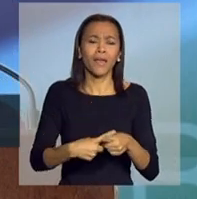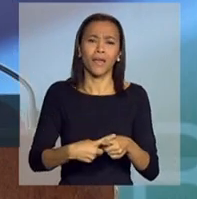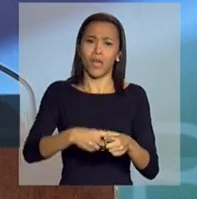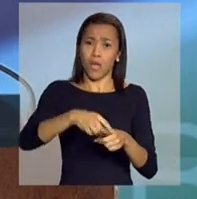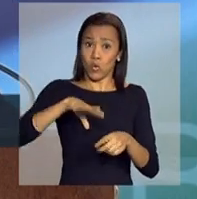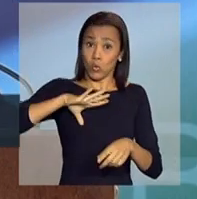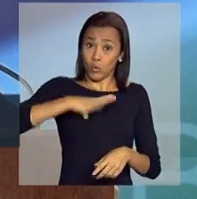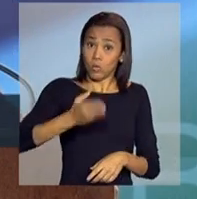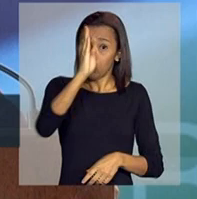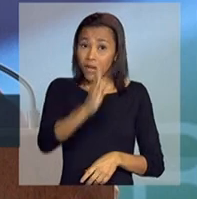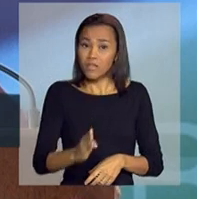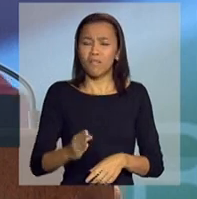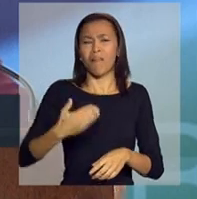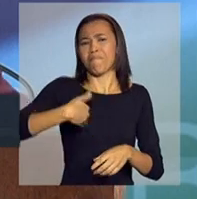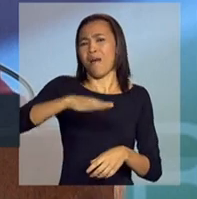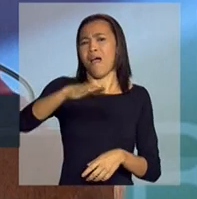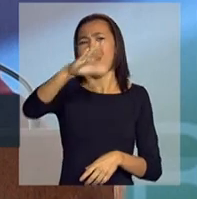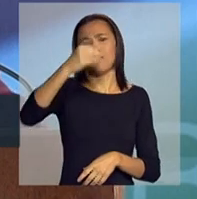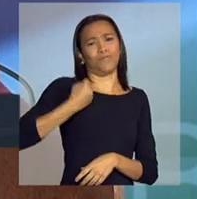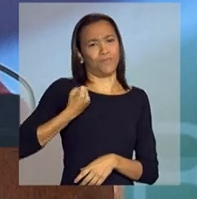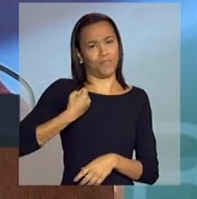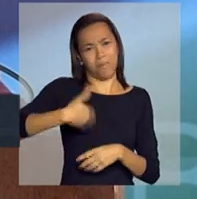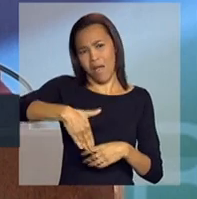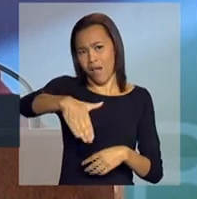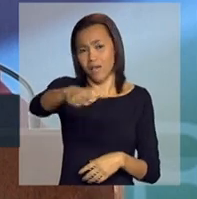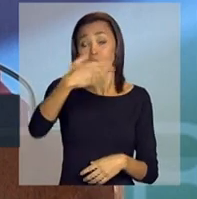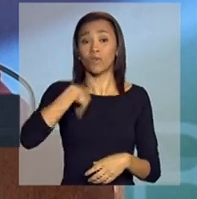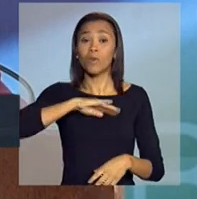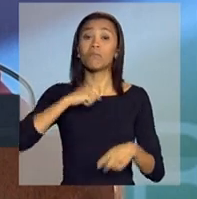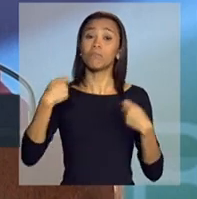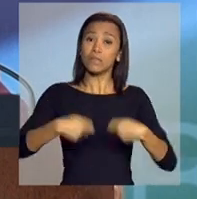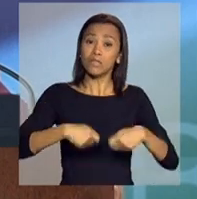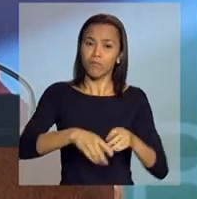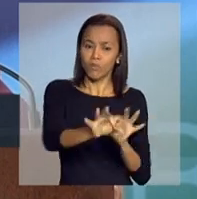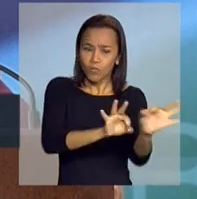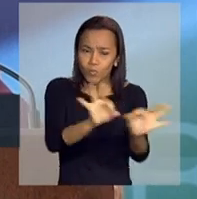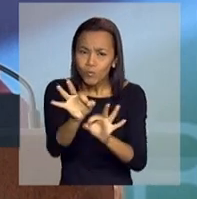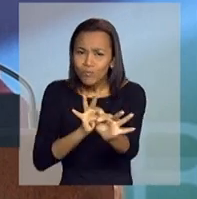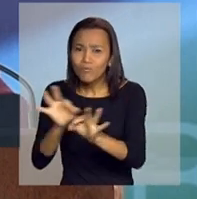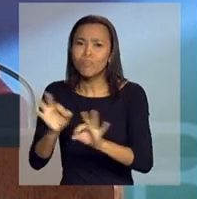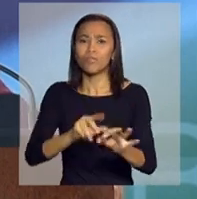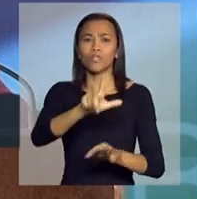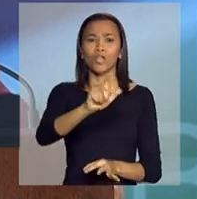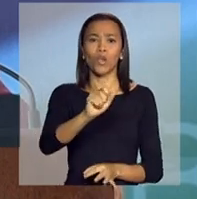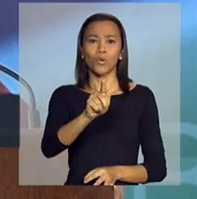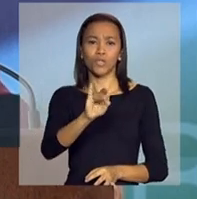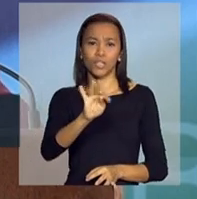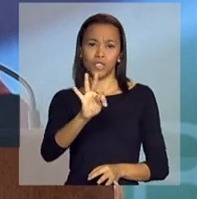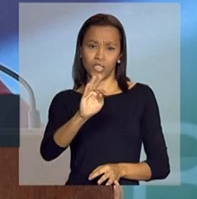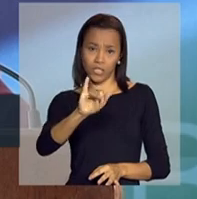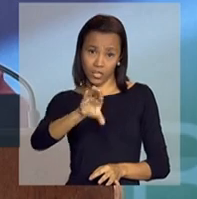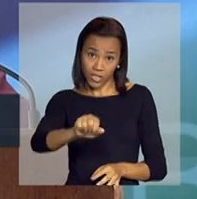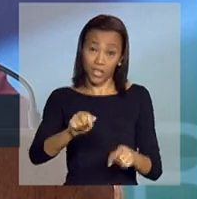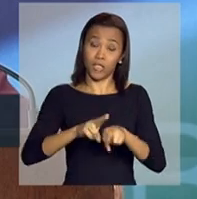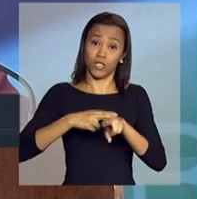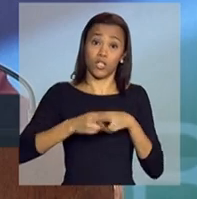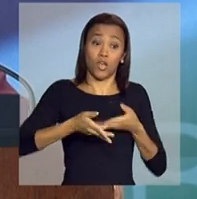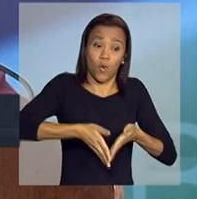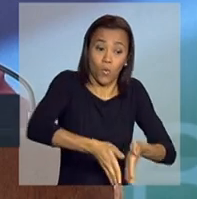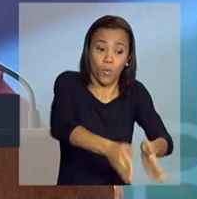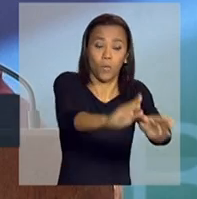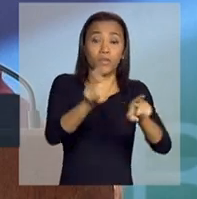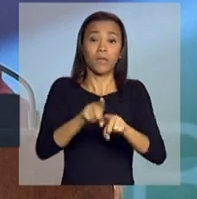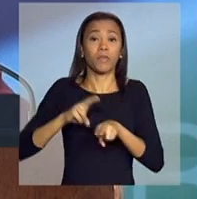estão além desses números. Nós precisamos de uma estrutura de logística, de ferrovias e de rodovias muito mais